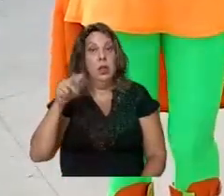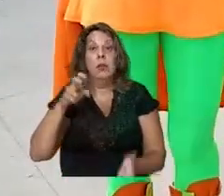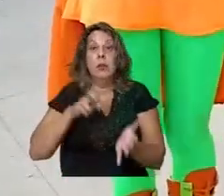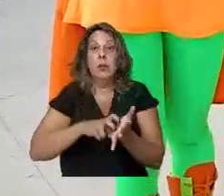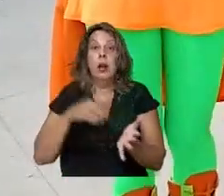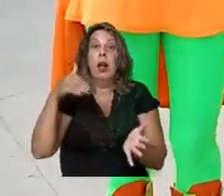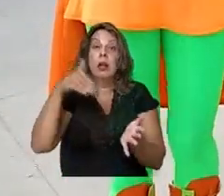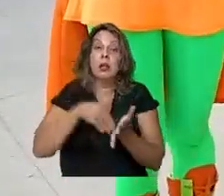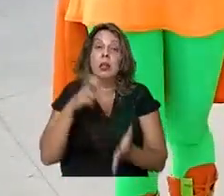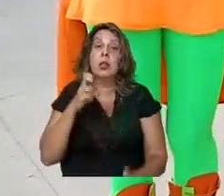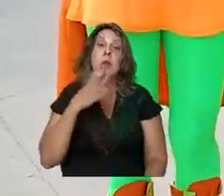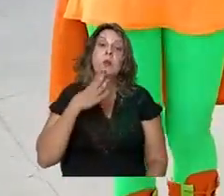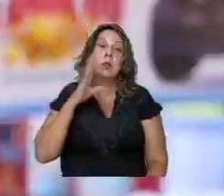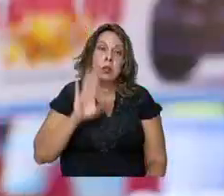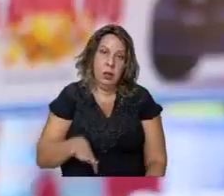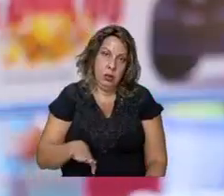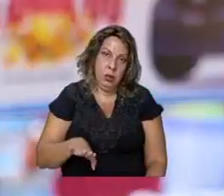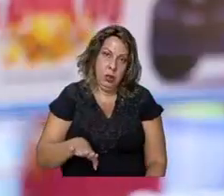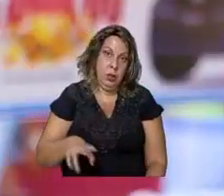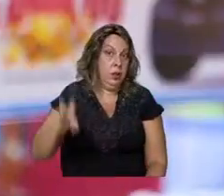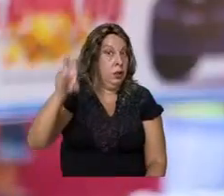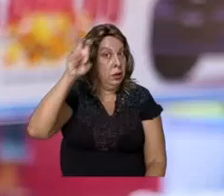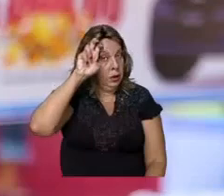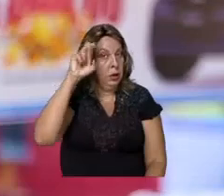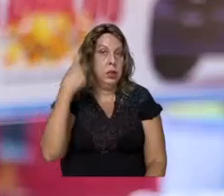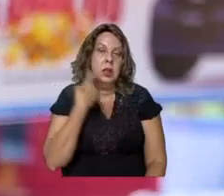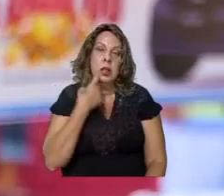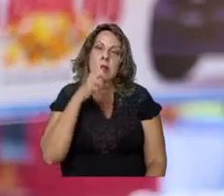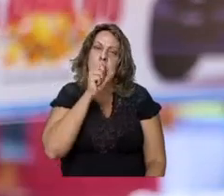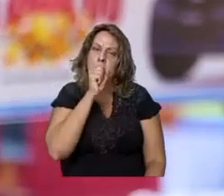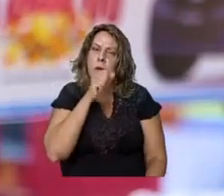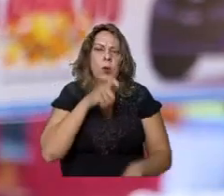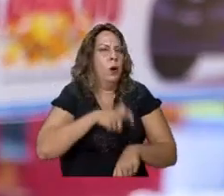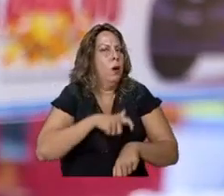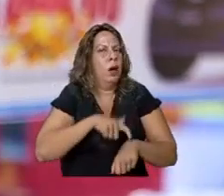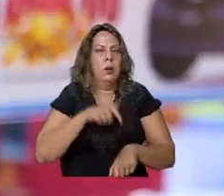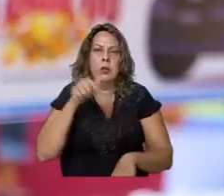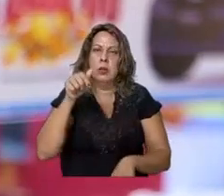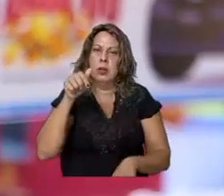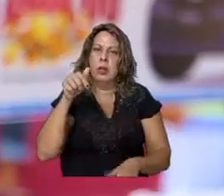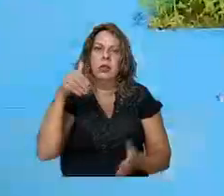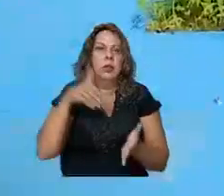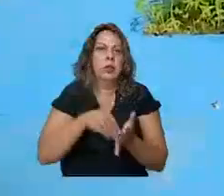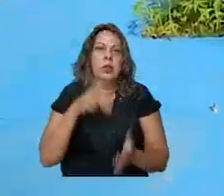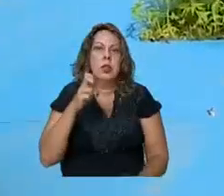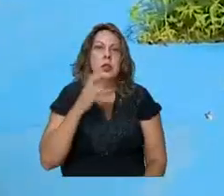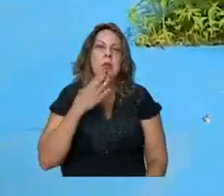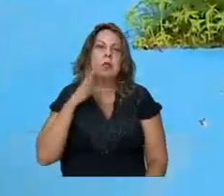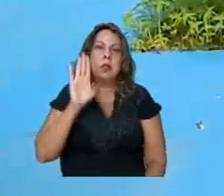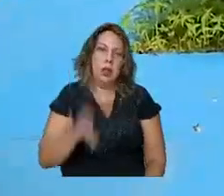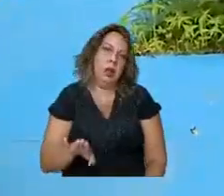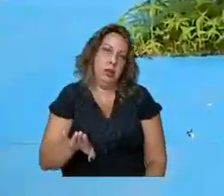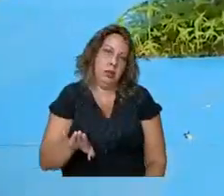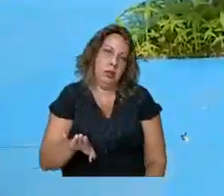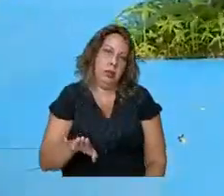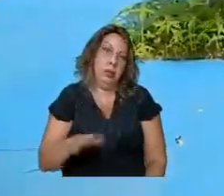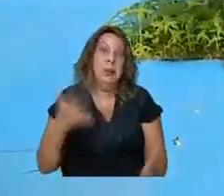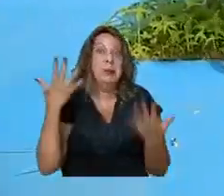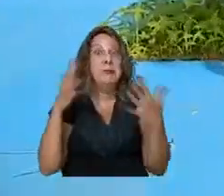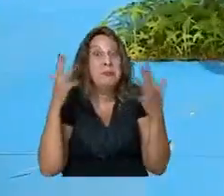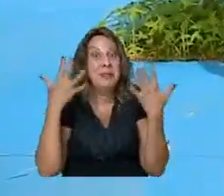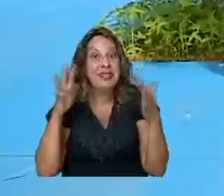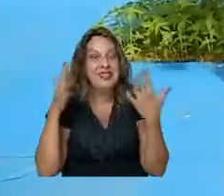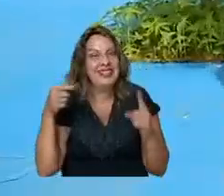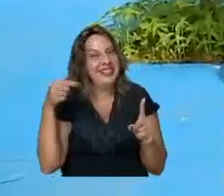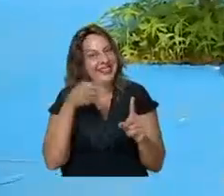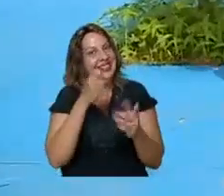manhã até as 5 da tarde, quinta, sexta e sábado, mesmo horário, das 7 às 5 da tarde. Parabéns, Laelson, por ter adquirido o